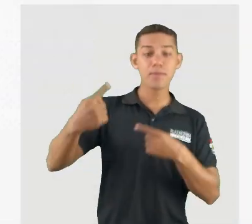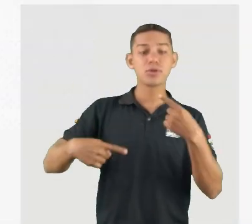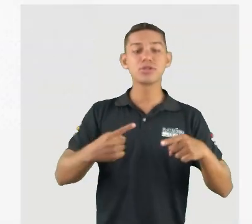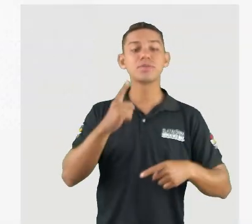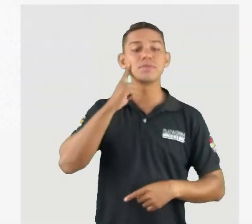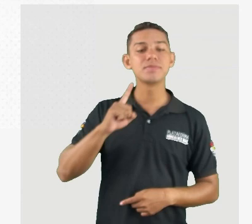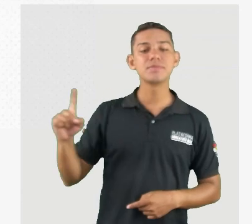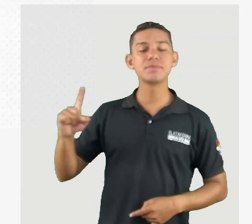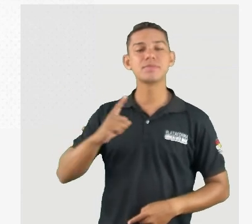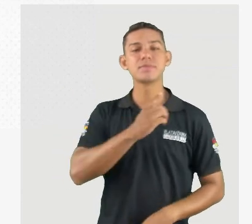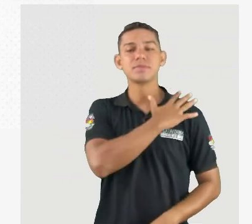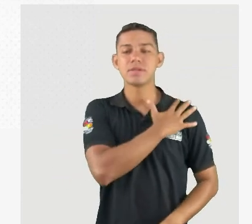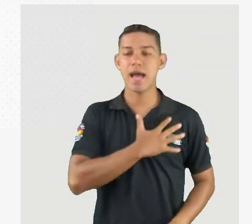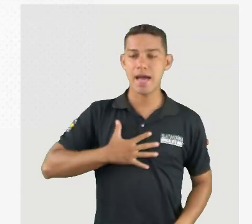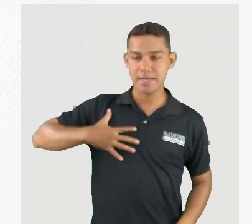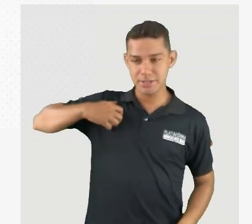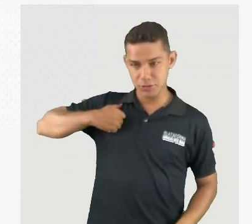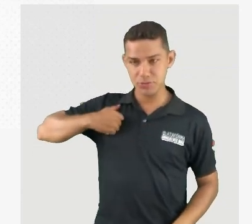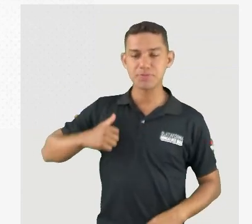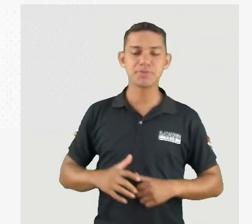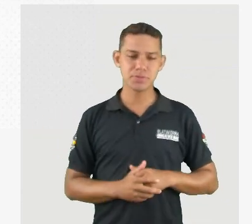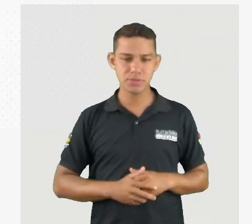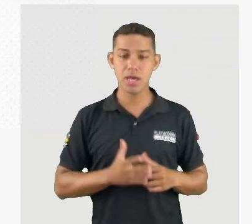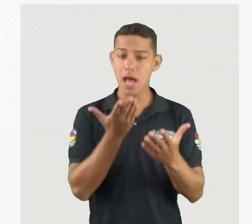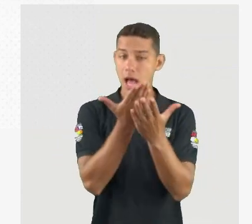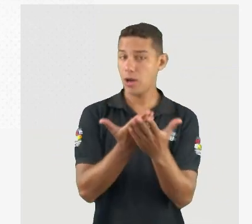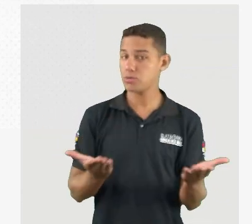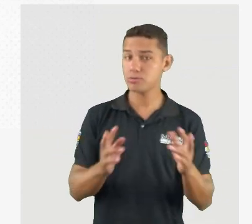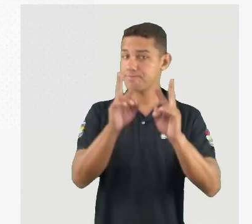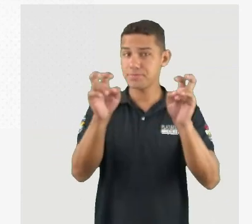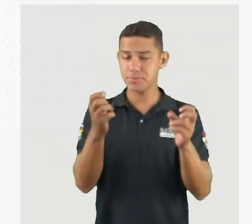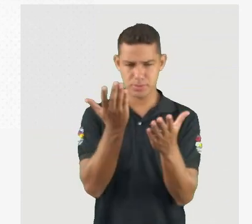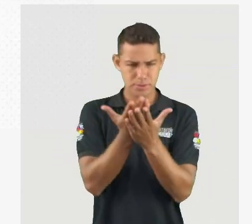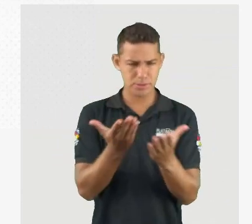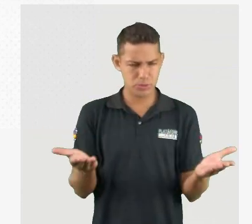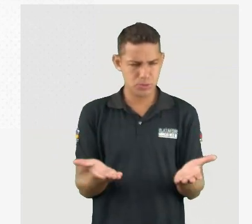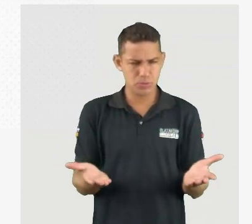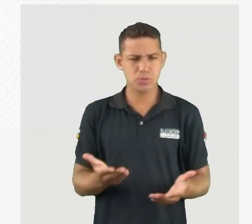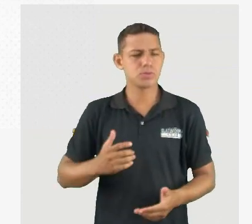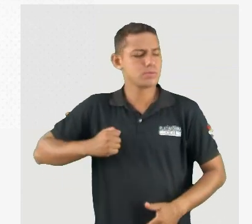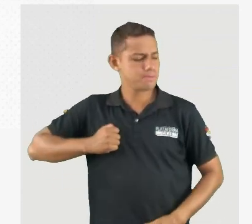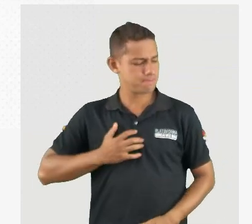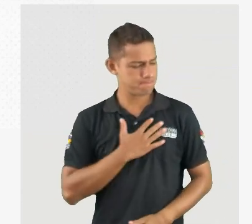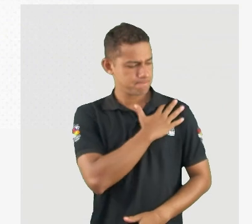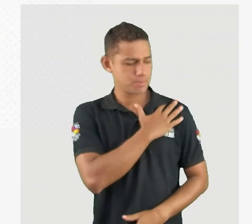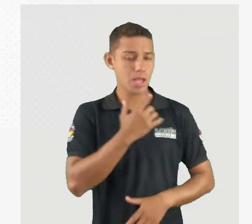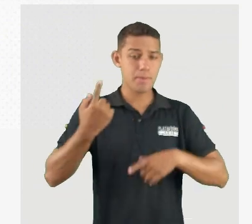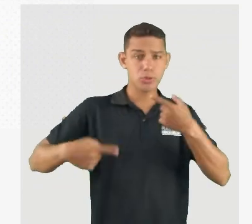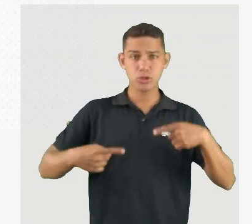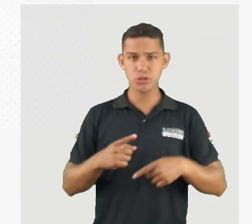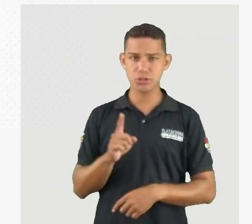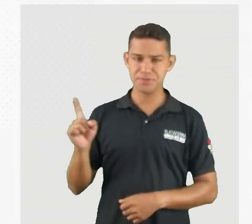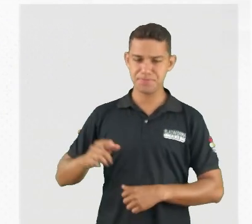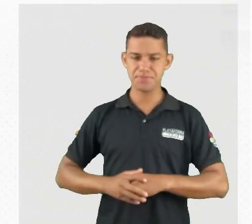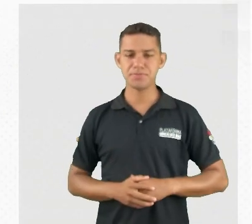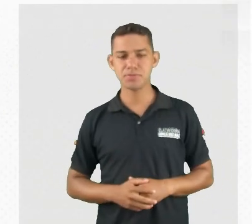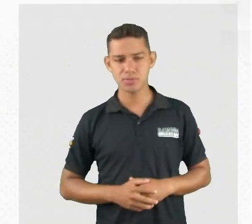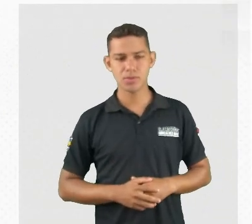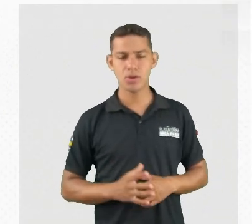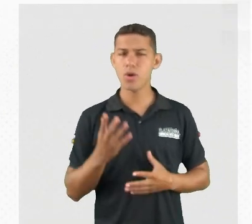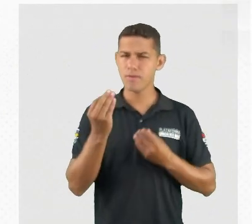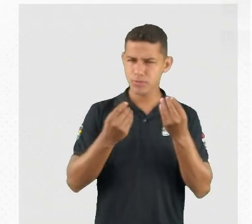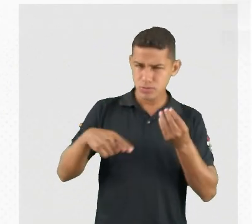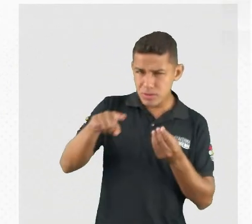quem? Do Aristóteles. Então, o tema da nossa aula de hoje é o Aristóteles e a política. Como